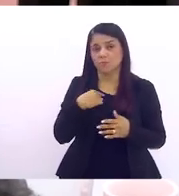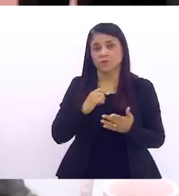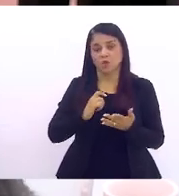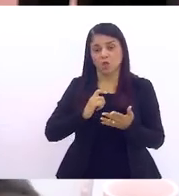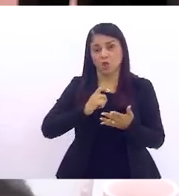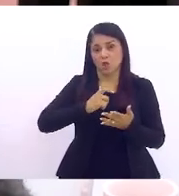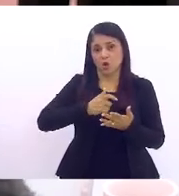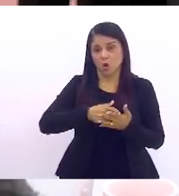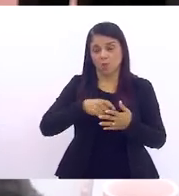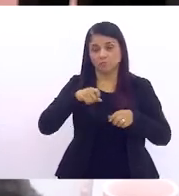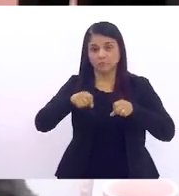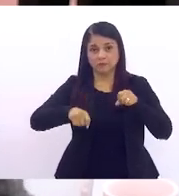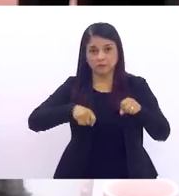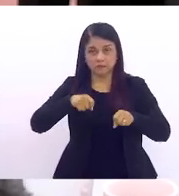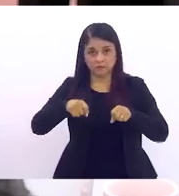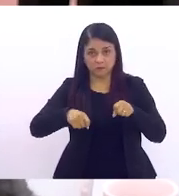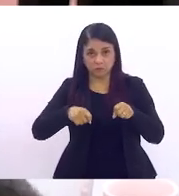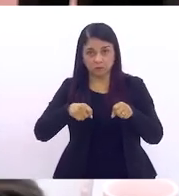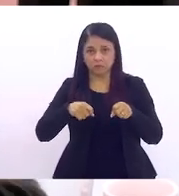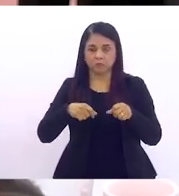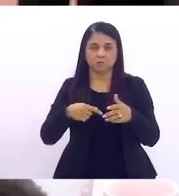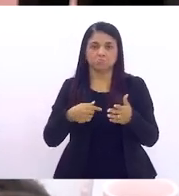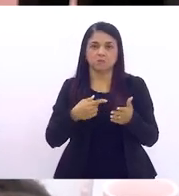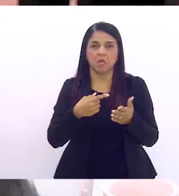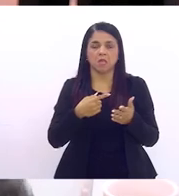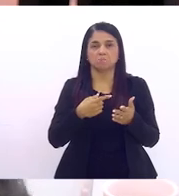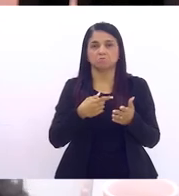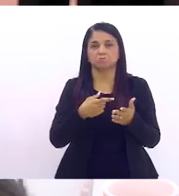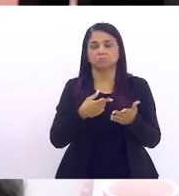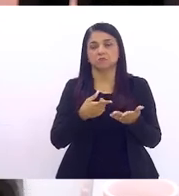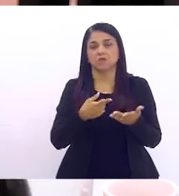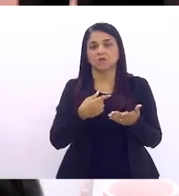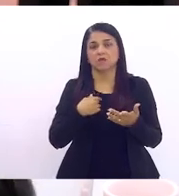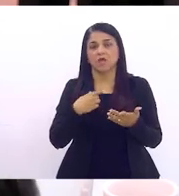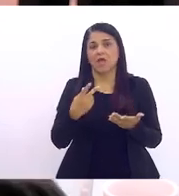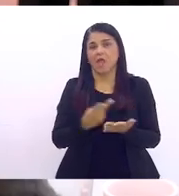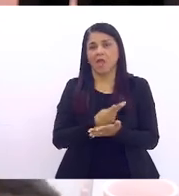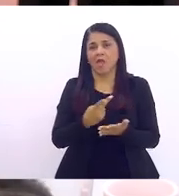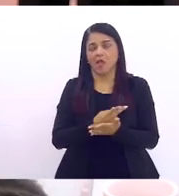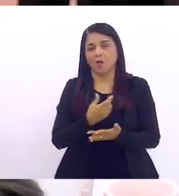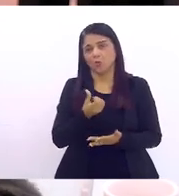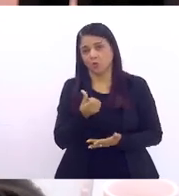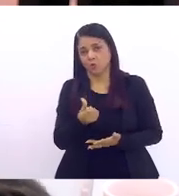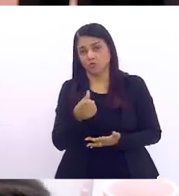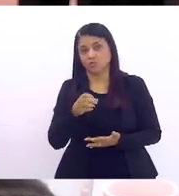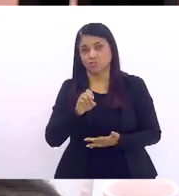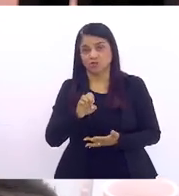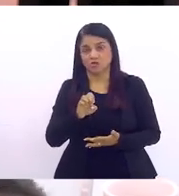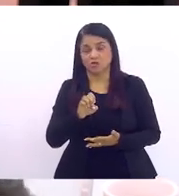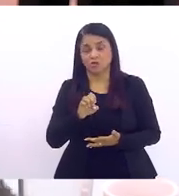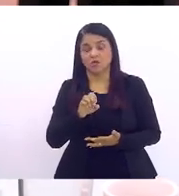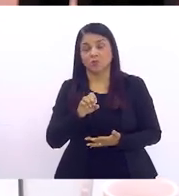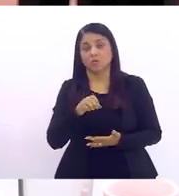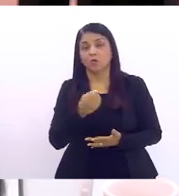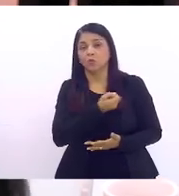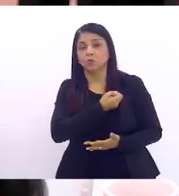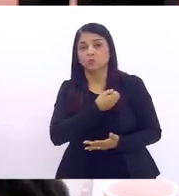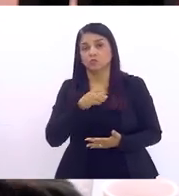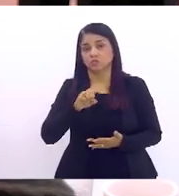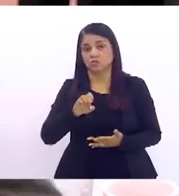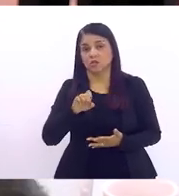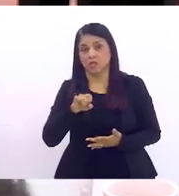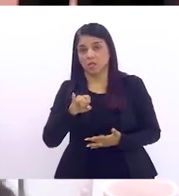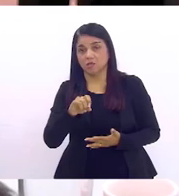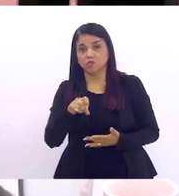tem direito à isenção erram números de de eixos na cobrança como que a gente vai confiar no sistema